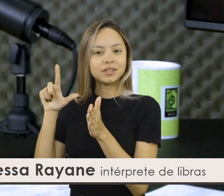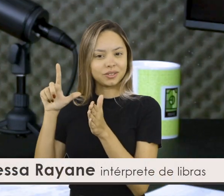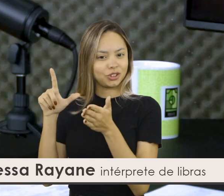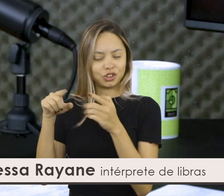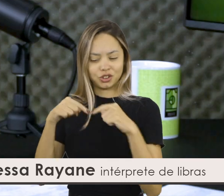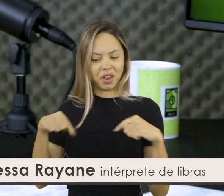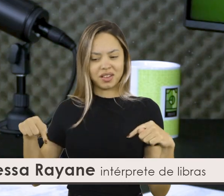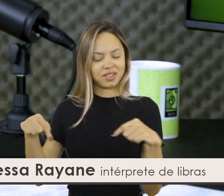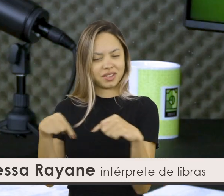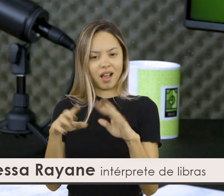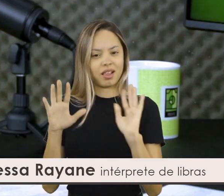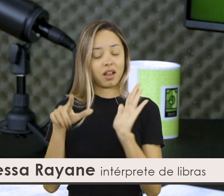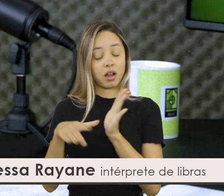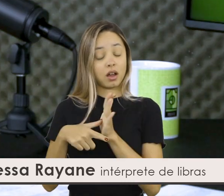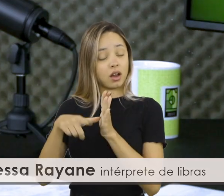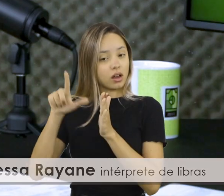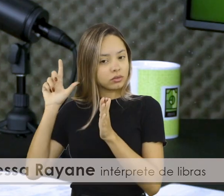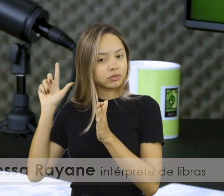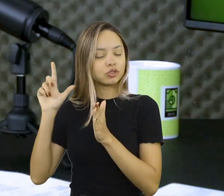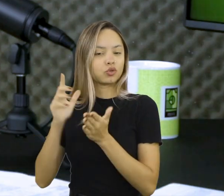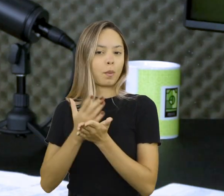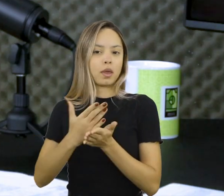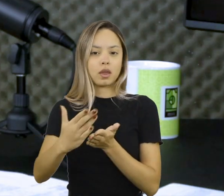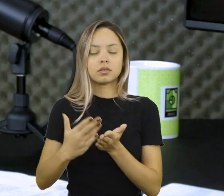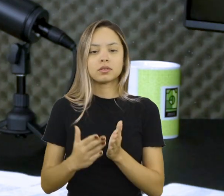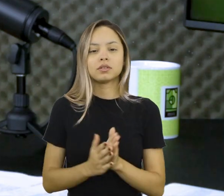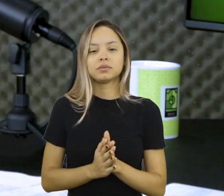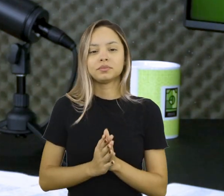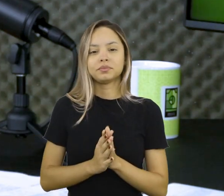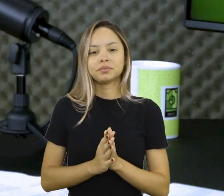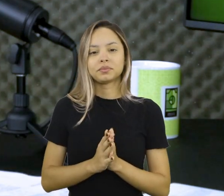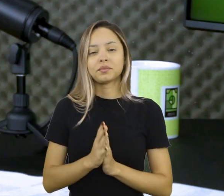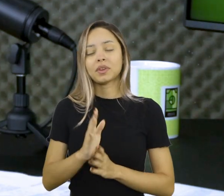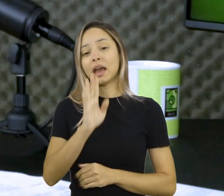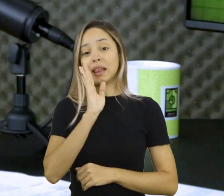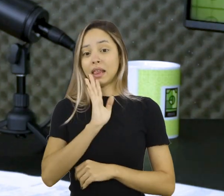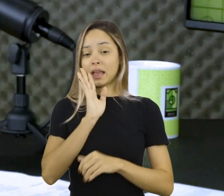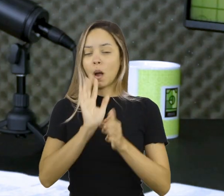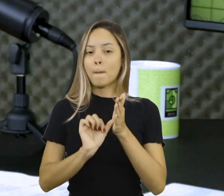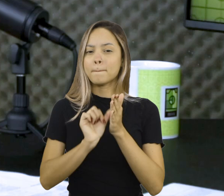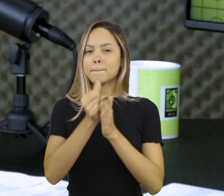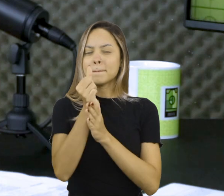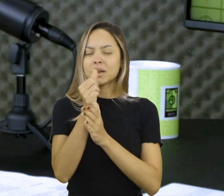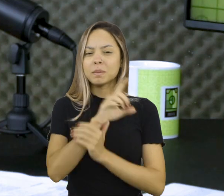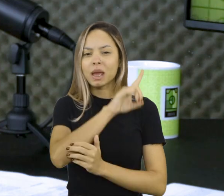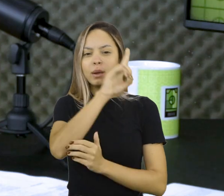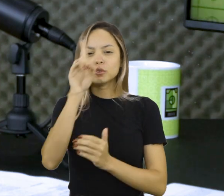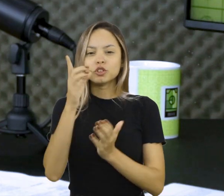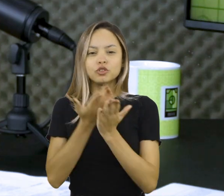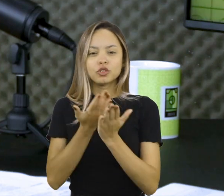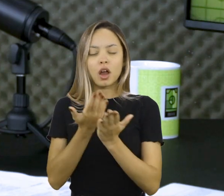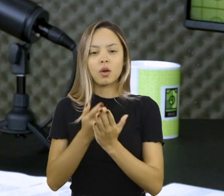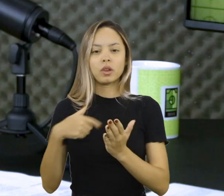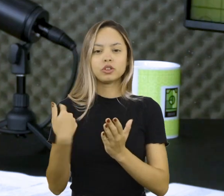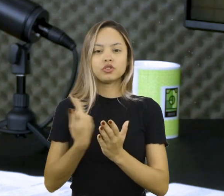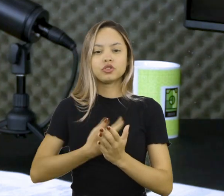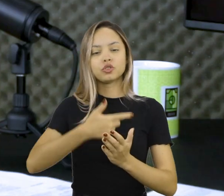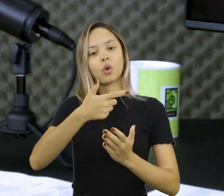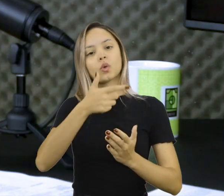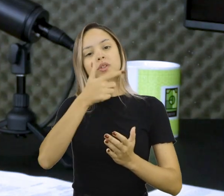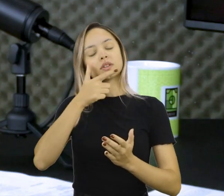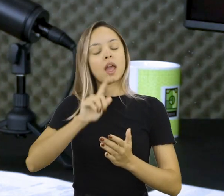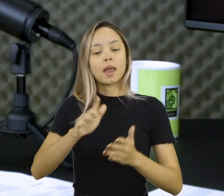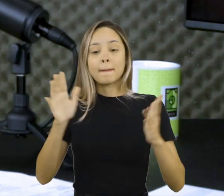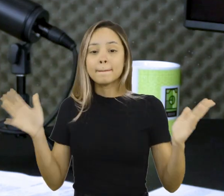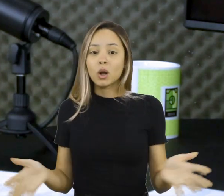né Eh que legal se no primeiro dia de aula a gente p promover para todo mundo